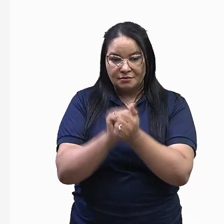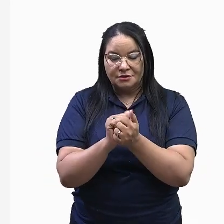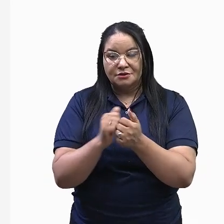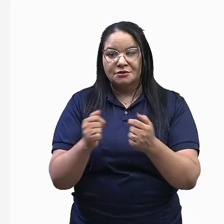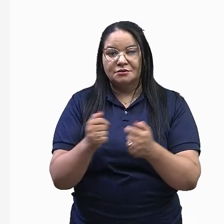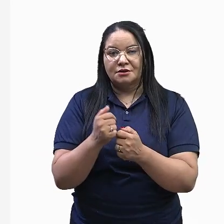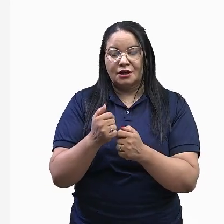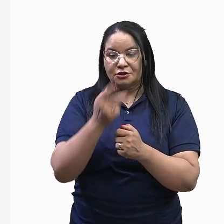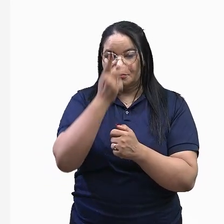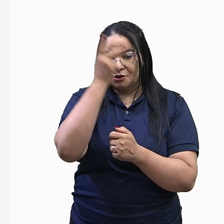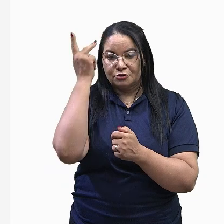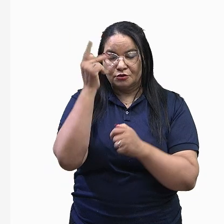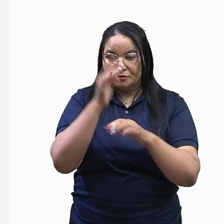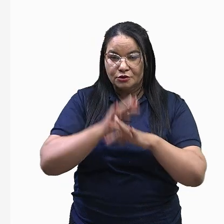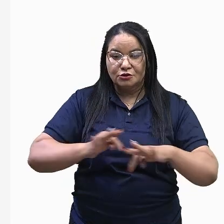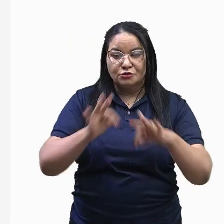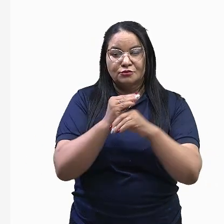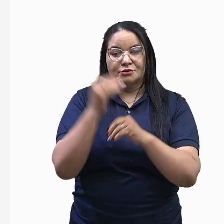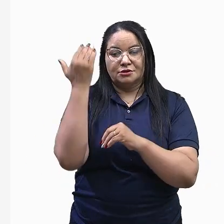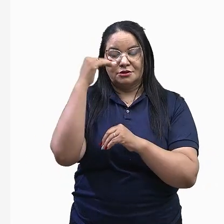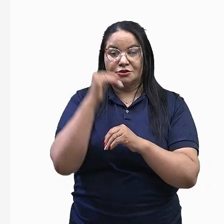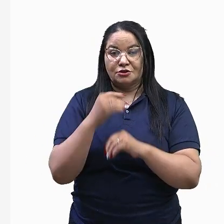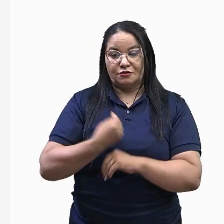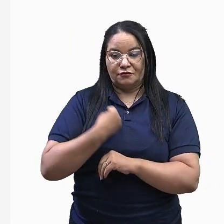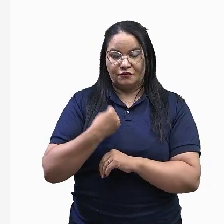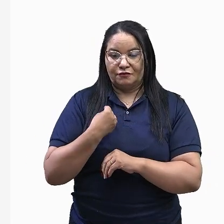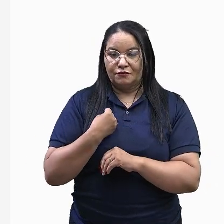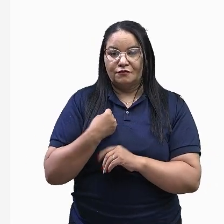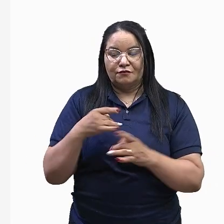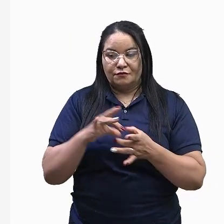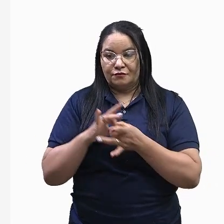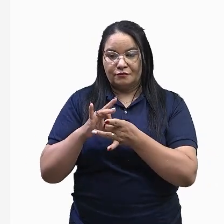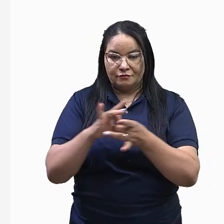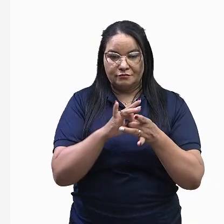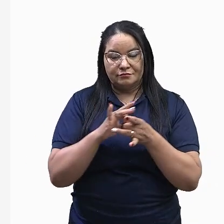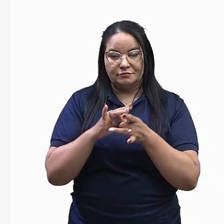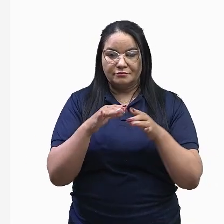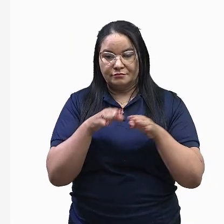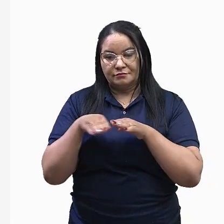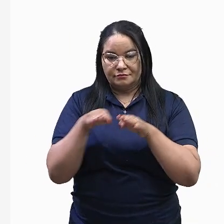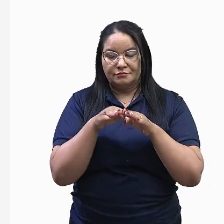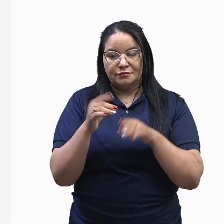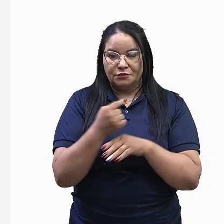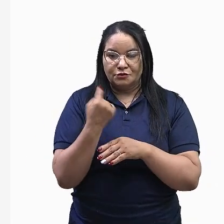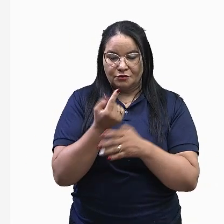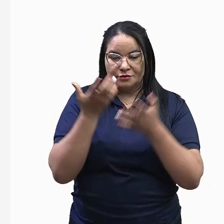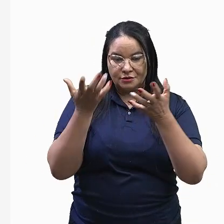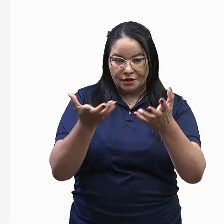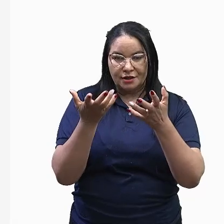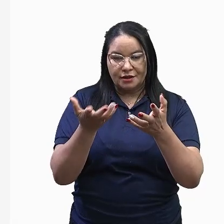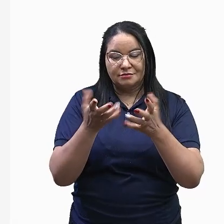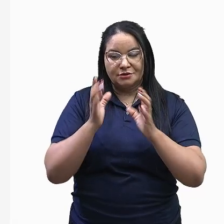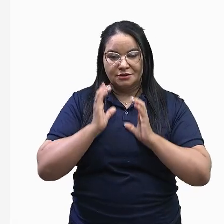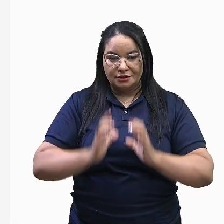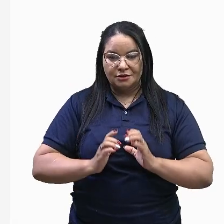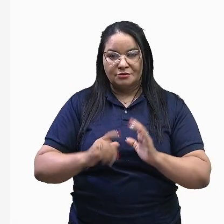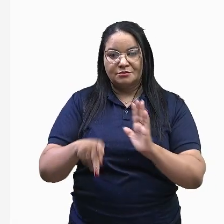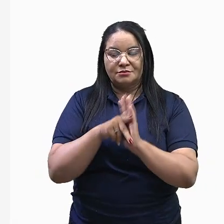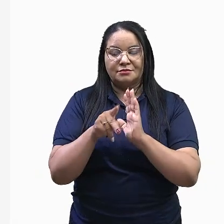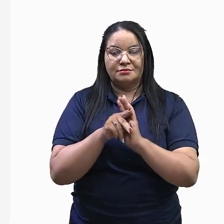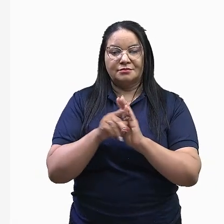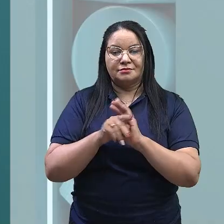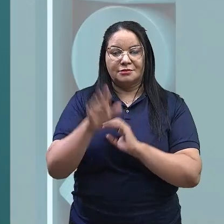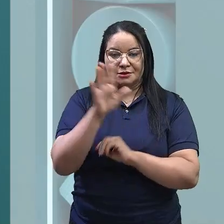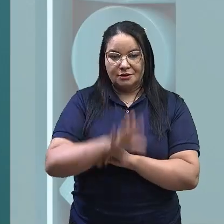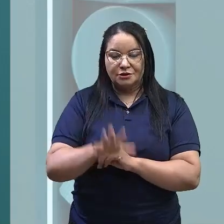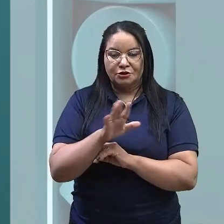os cidadãos para uma convivência harmoniosa. É o que todos nós queremos, né, como cidadãos de uma nação.